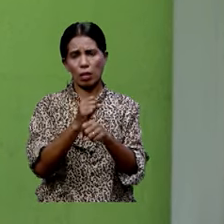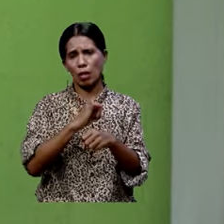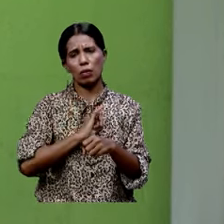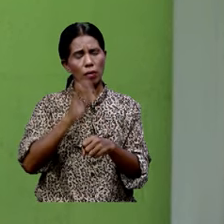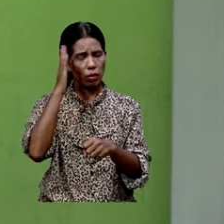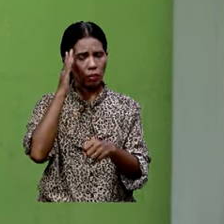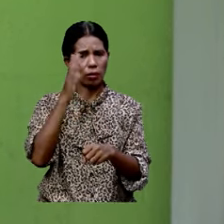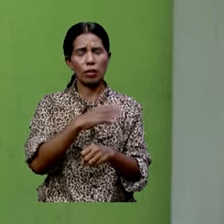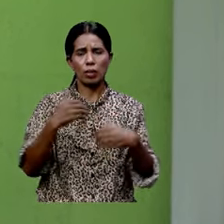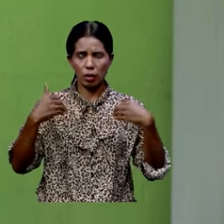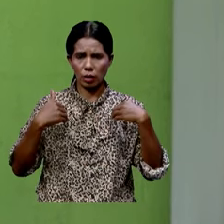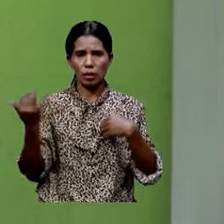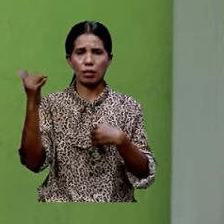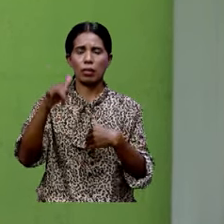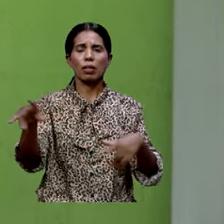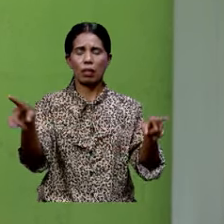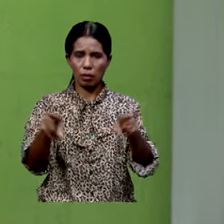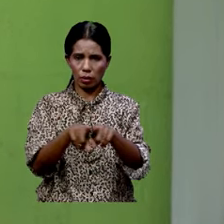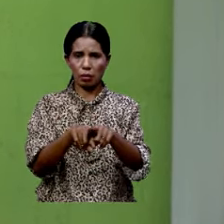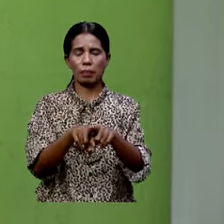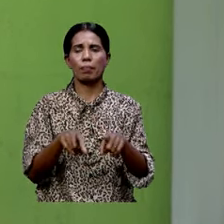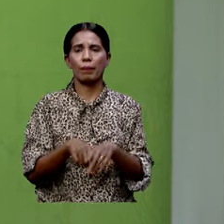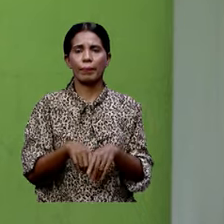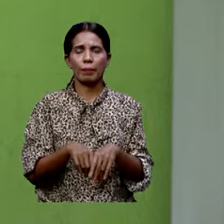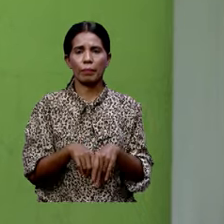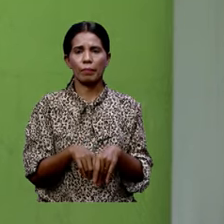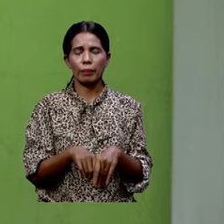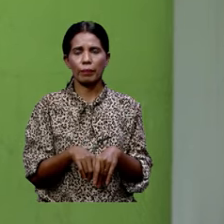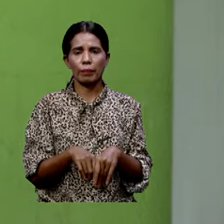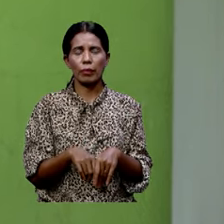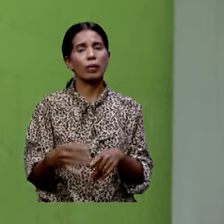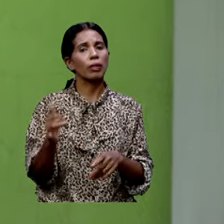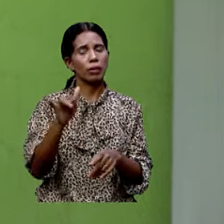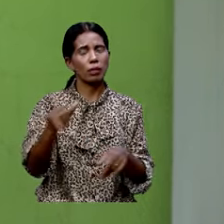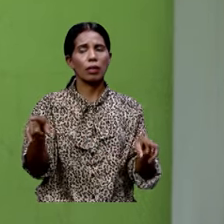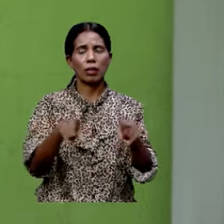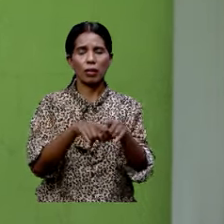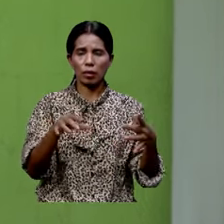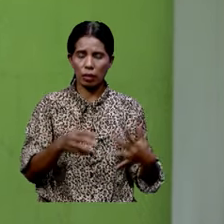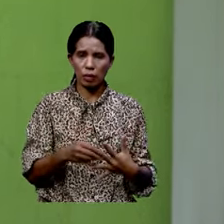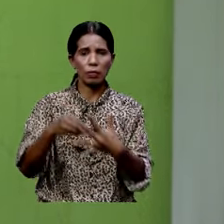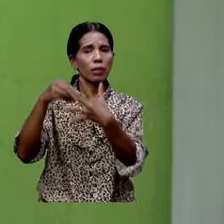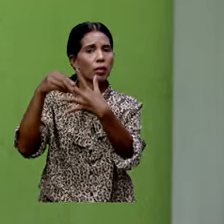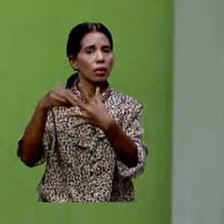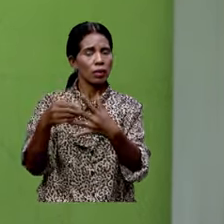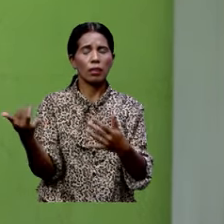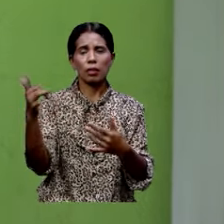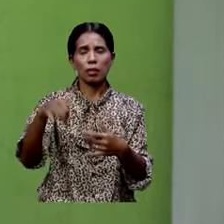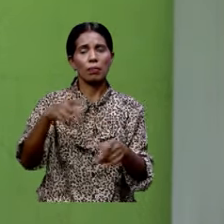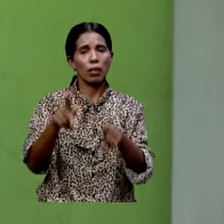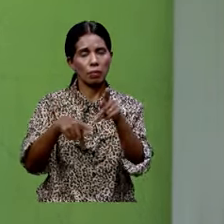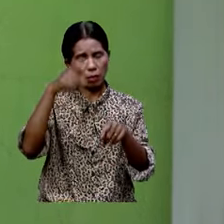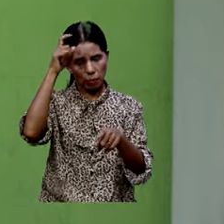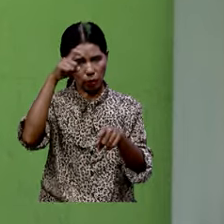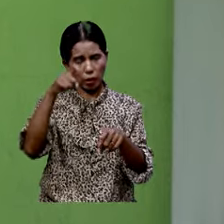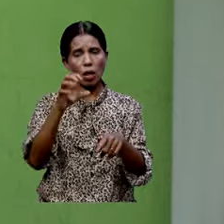balu ne be maxira ia sira nesam be será ka Sira makanesan especialista, sira makanesan matenek nain, ok,